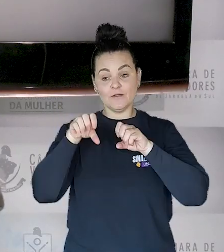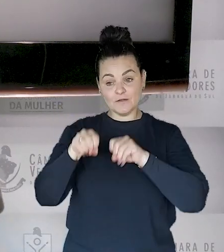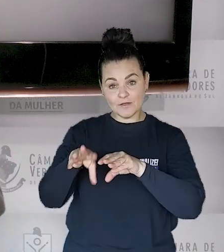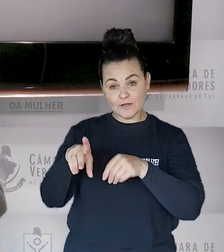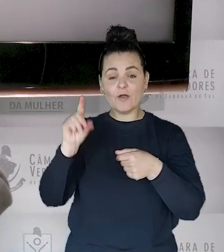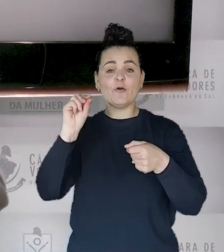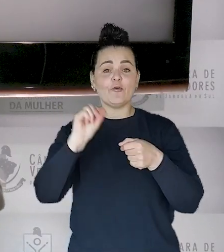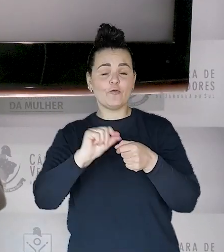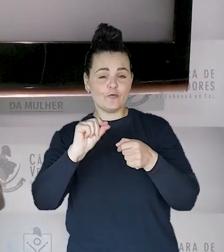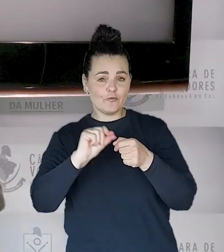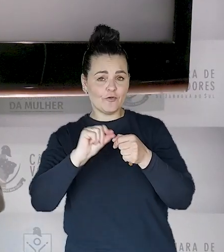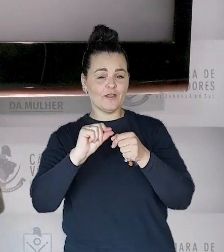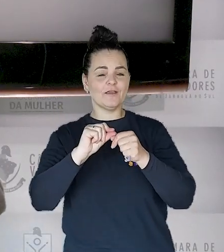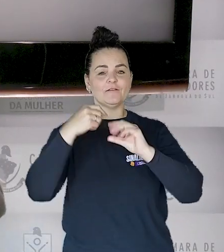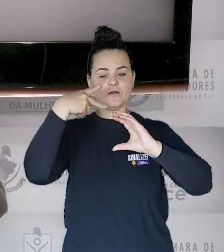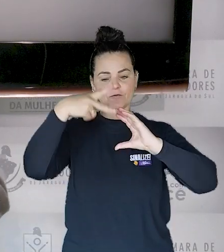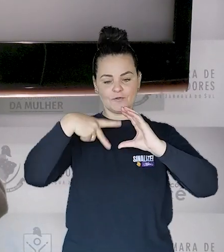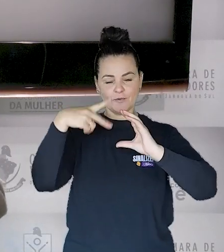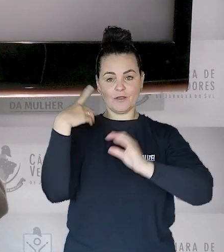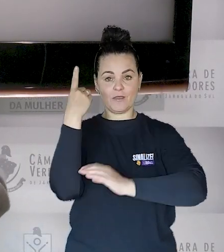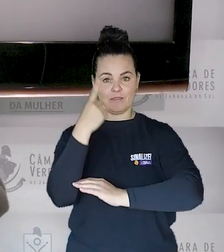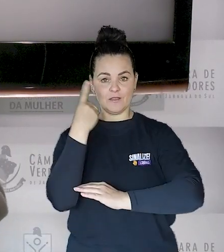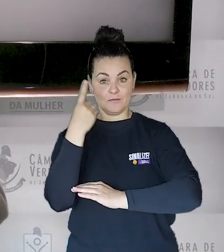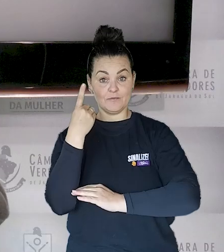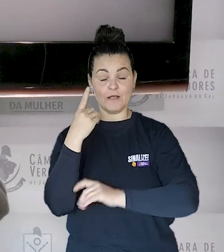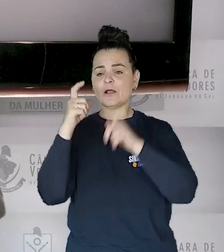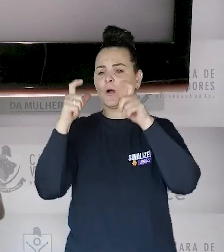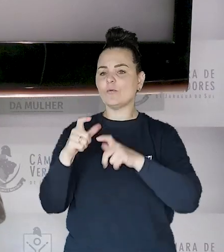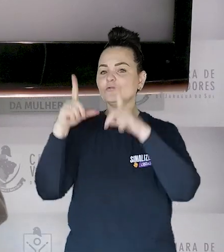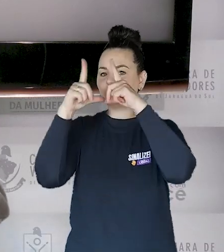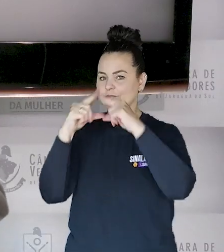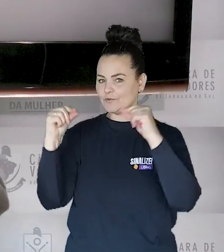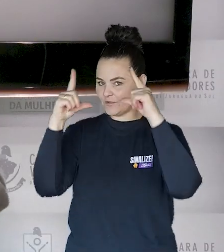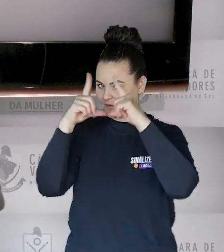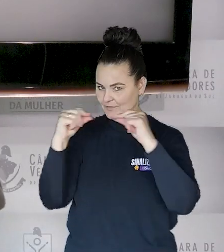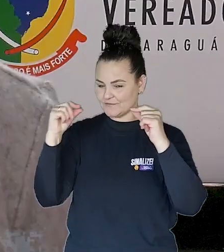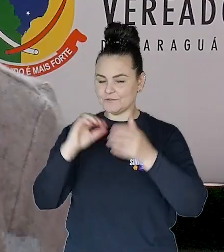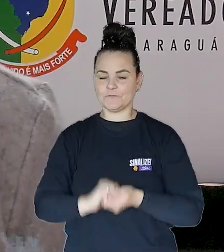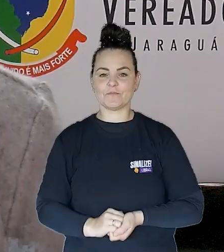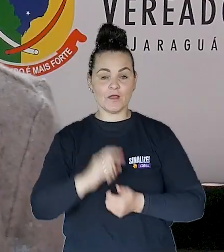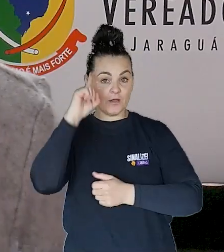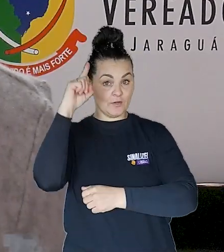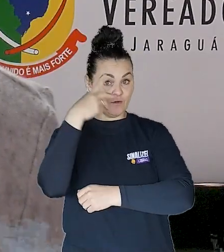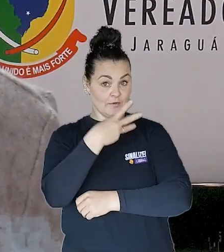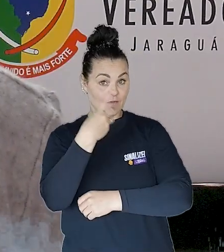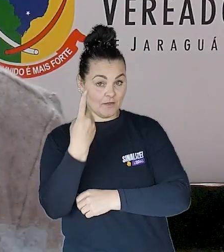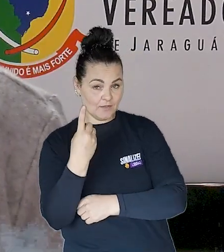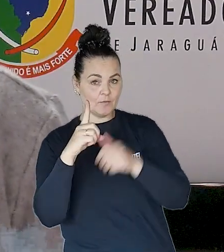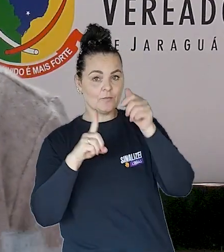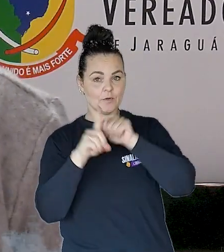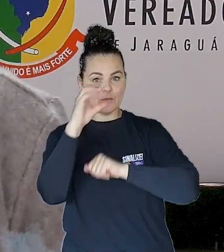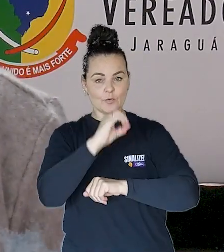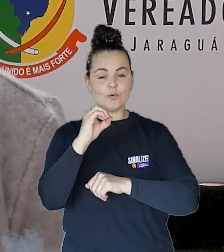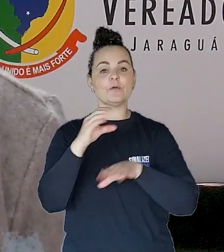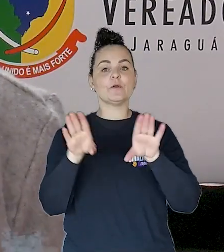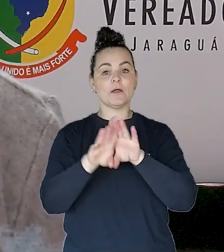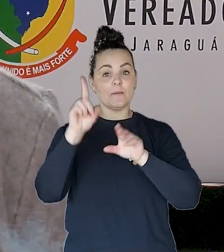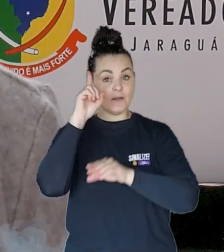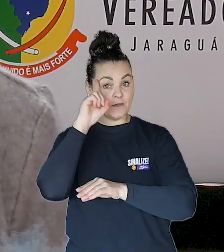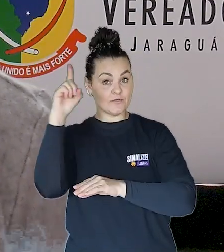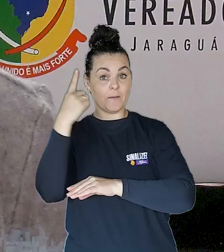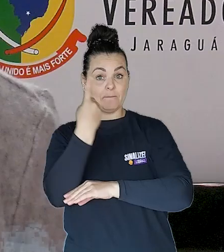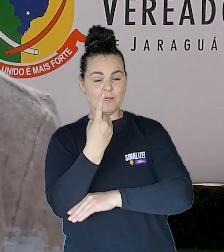evento educativo promovido pelo plenarinho da Câmara dos Deputados em Brasília nos dias 31 de outubro e primiro de